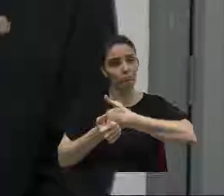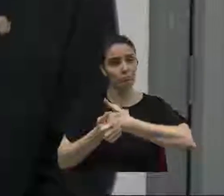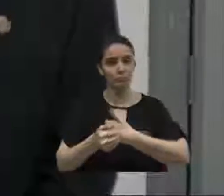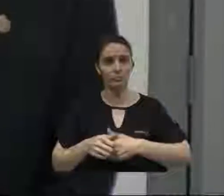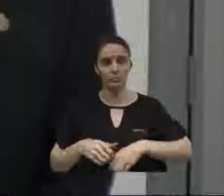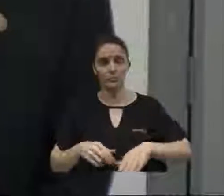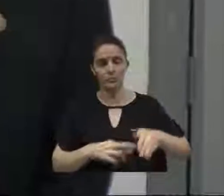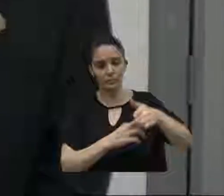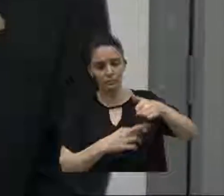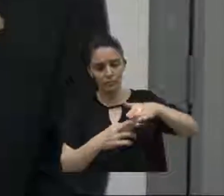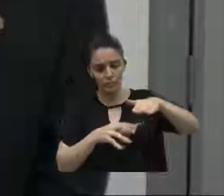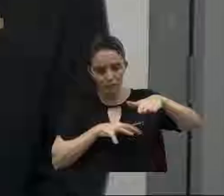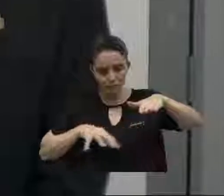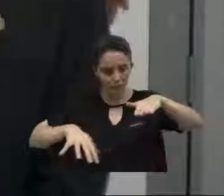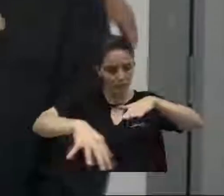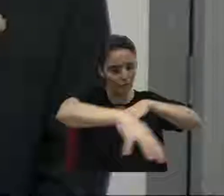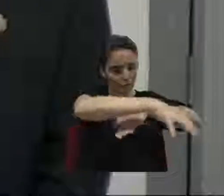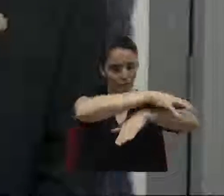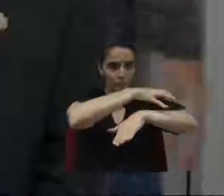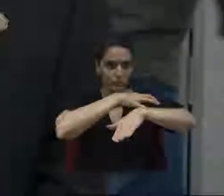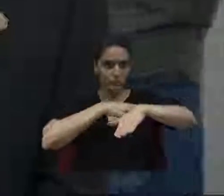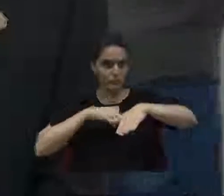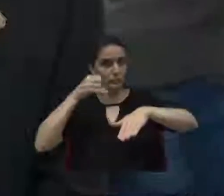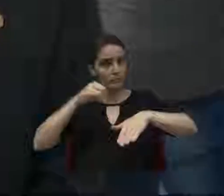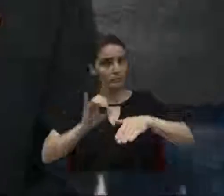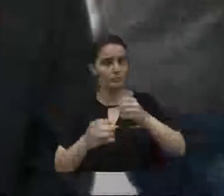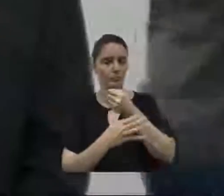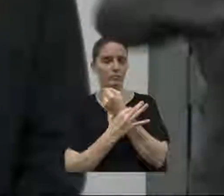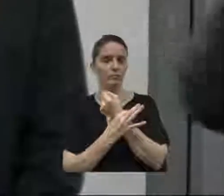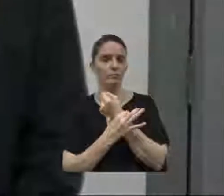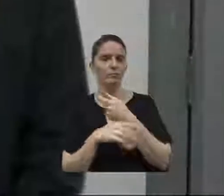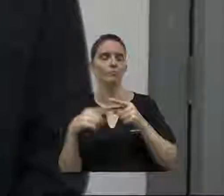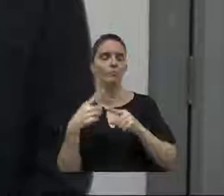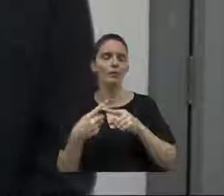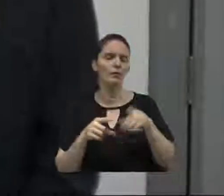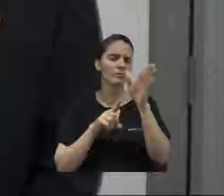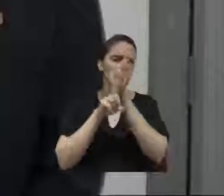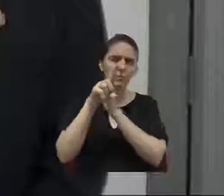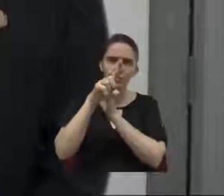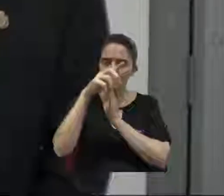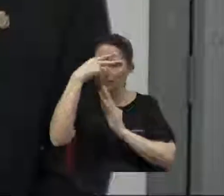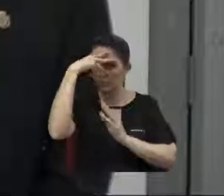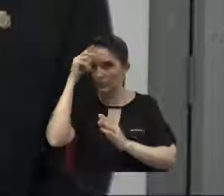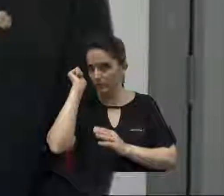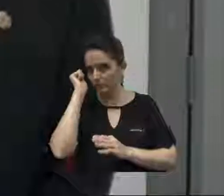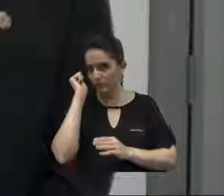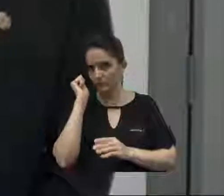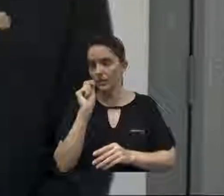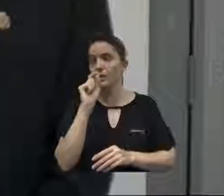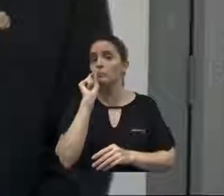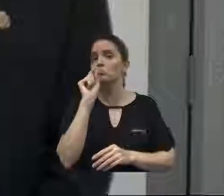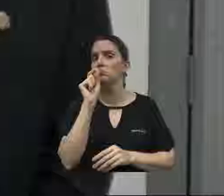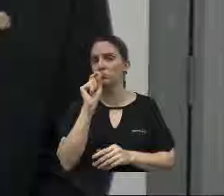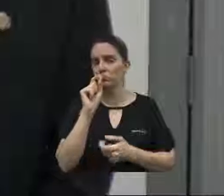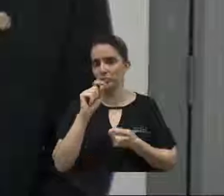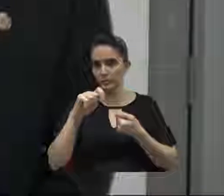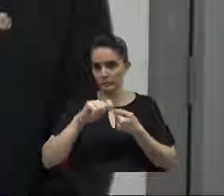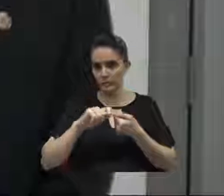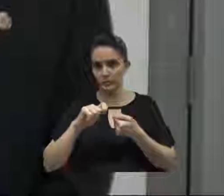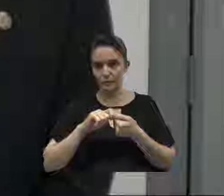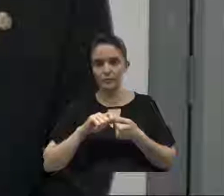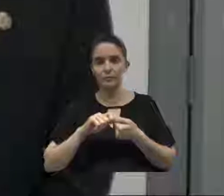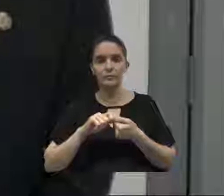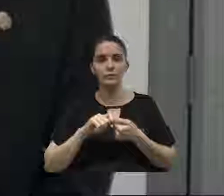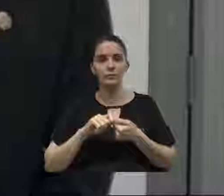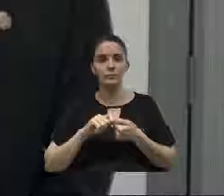O nosso requerimento, ele visa praticamente querer saber do Executivo quais medidas estão sendo adotadas